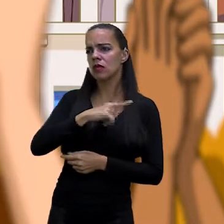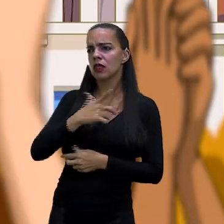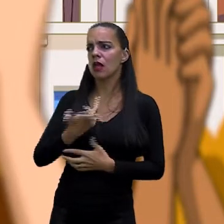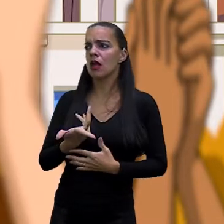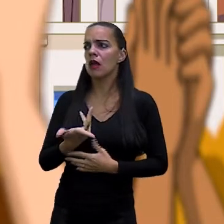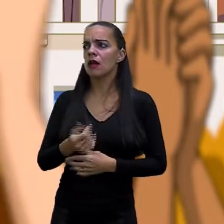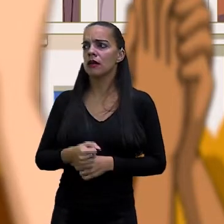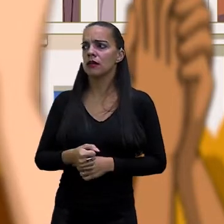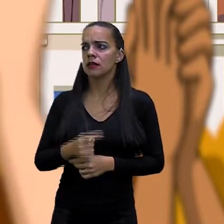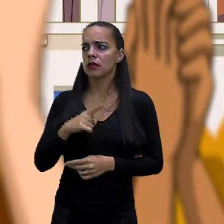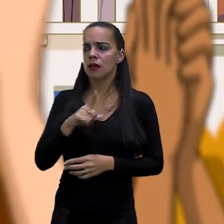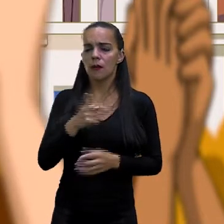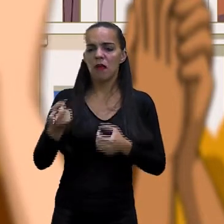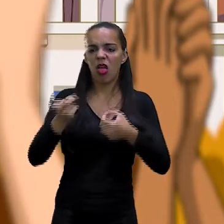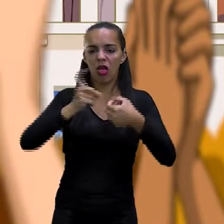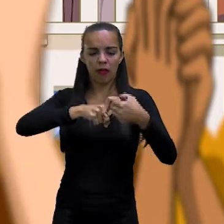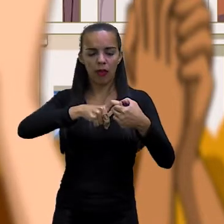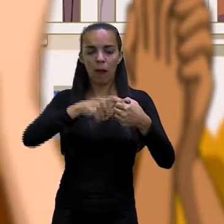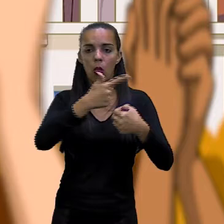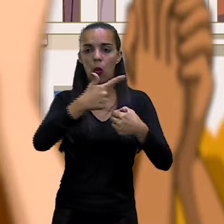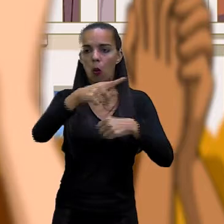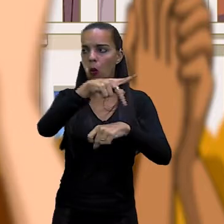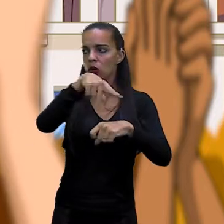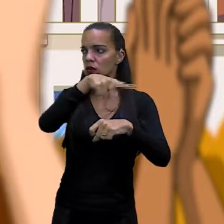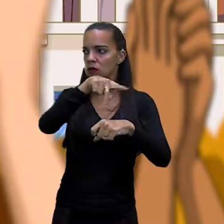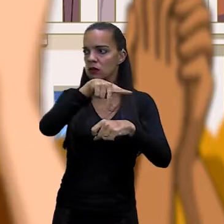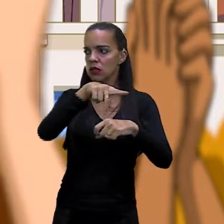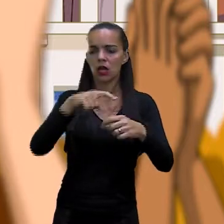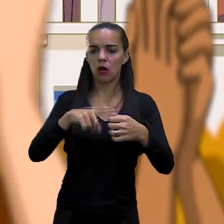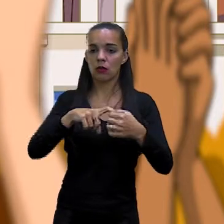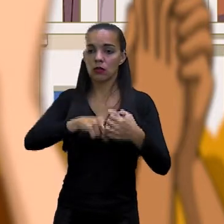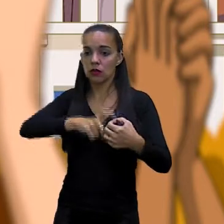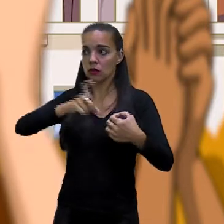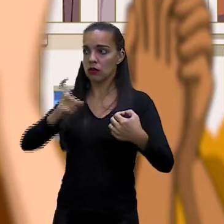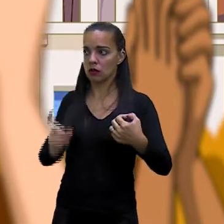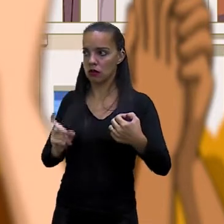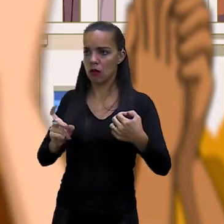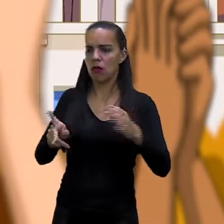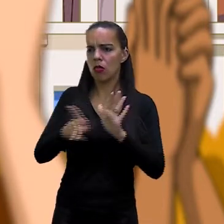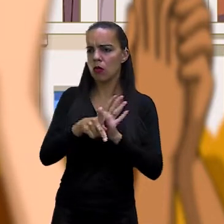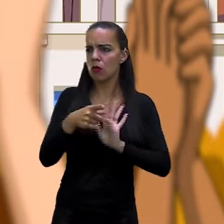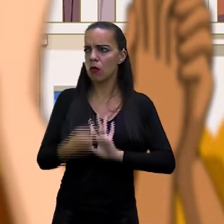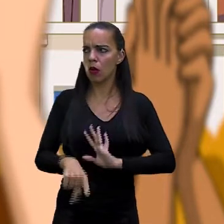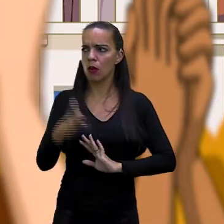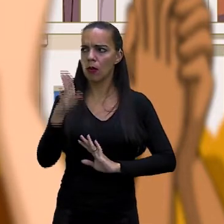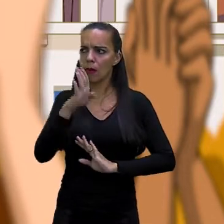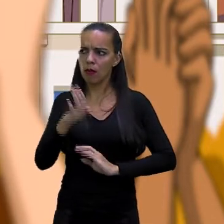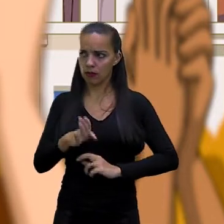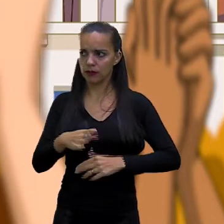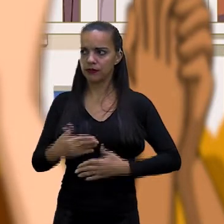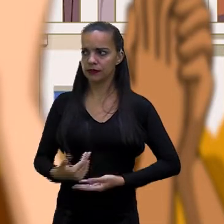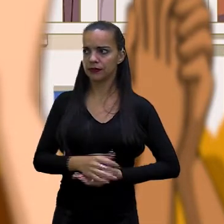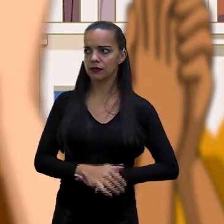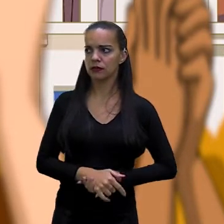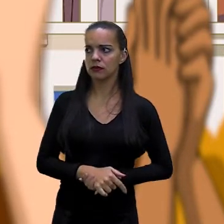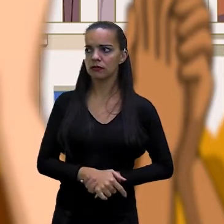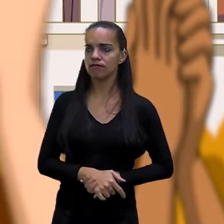uma colônia pertencente para, de fato, ser um ator